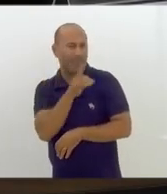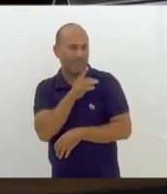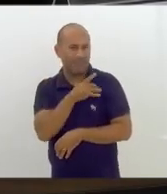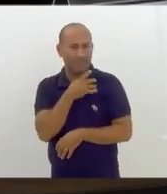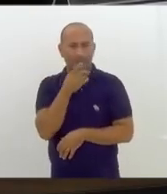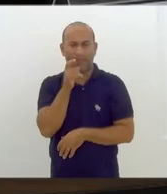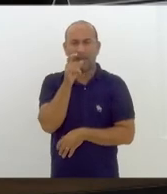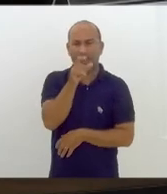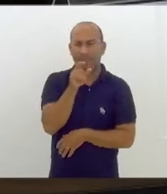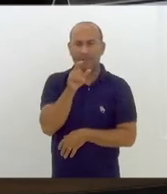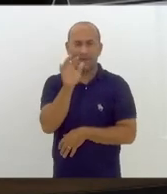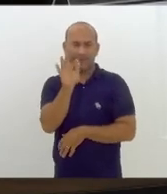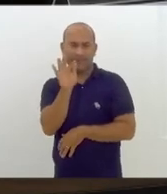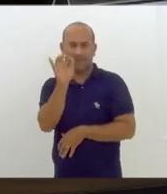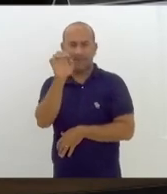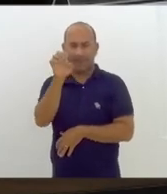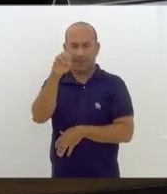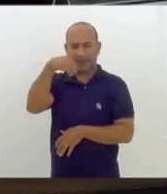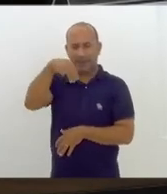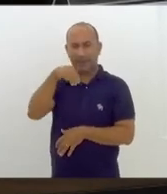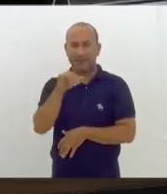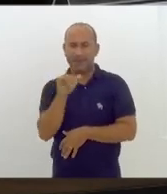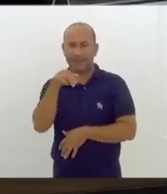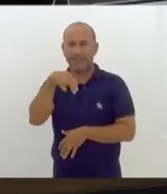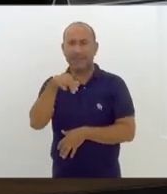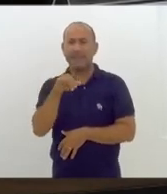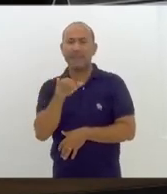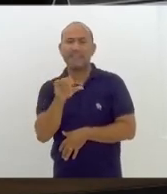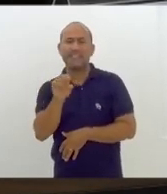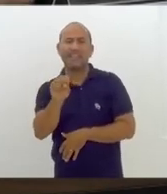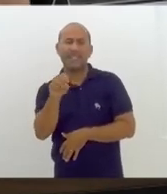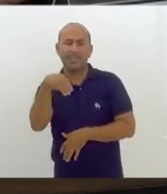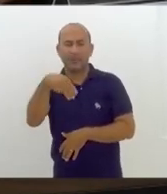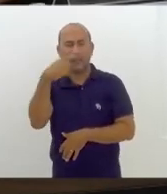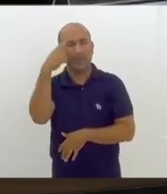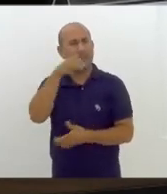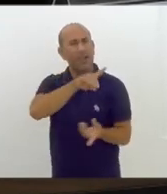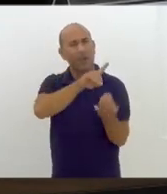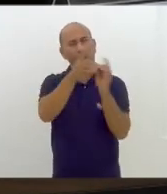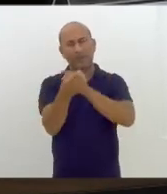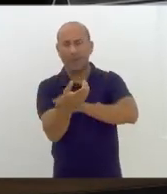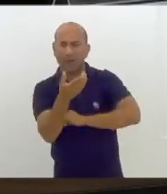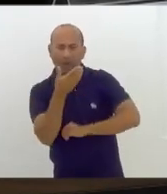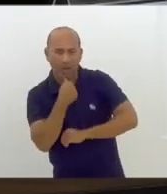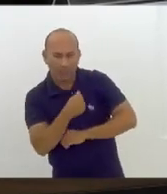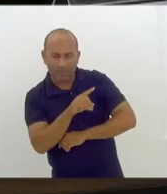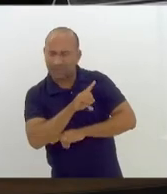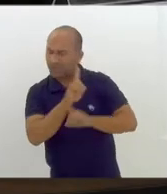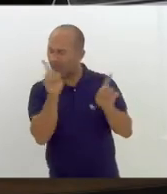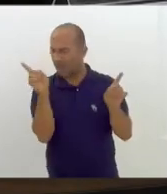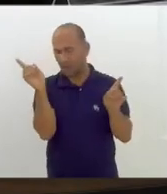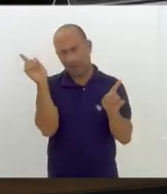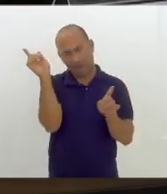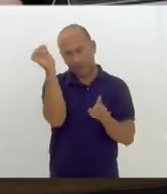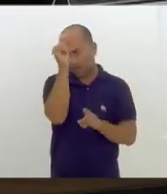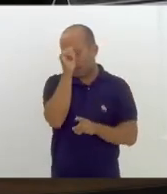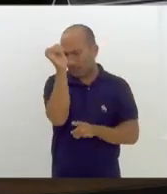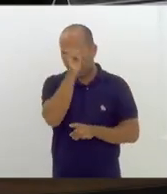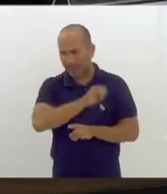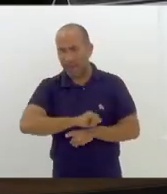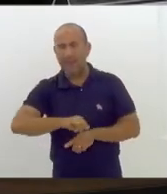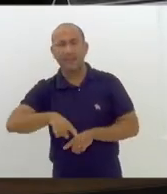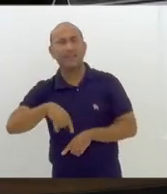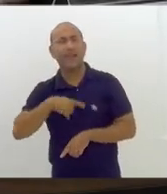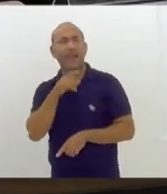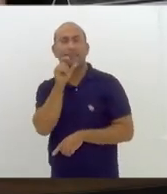né? Porque muita gente acha que feminismo é o contrário de machismo, e isso é uma bobagem. Feminismo é apenas a